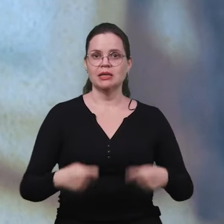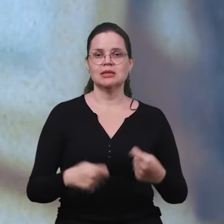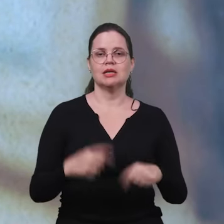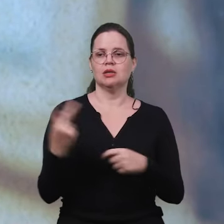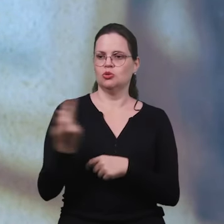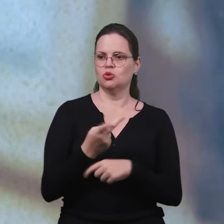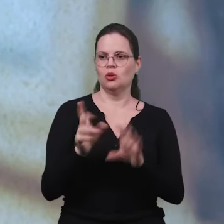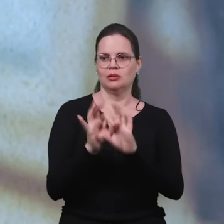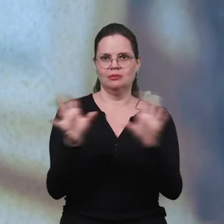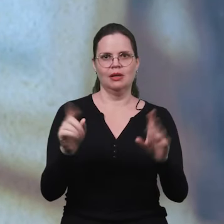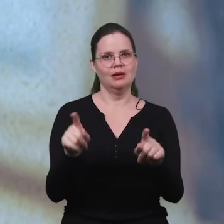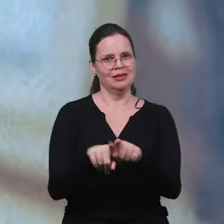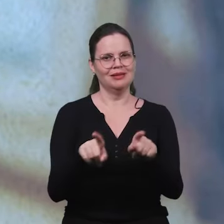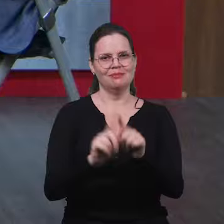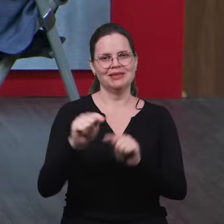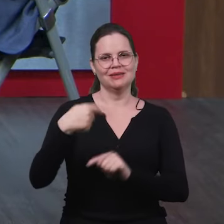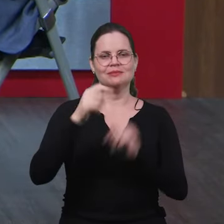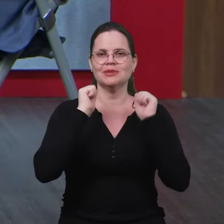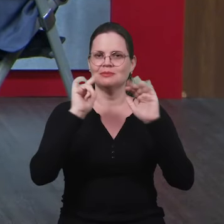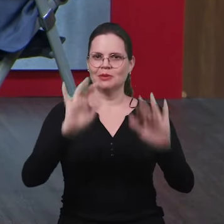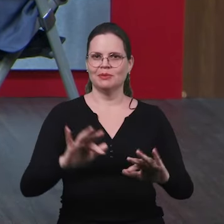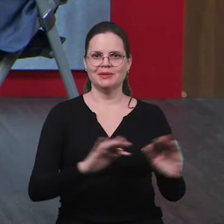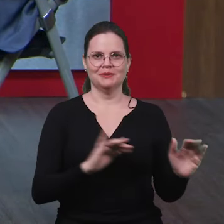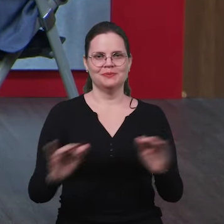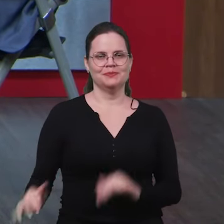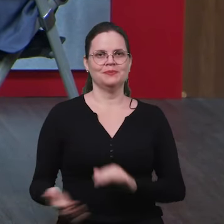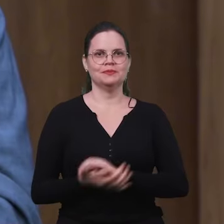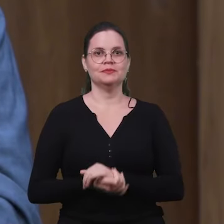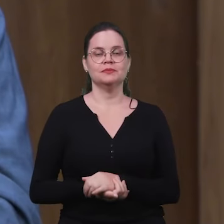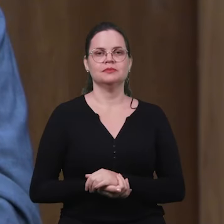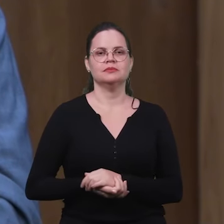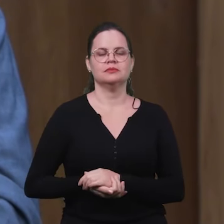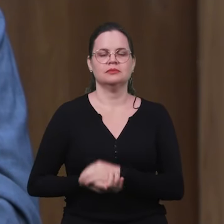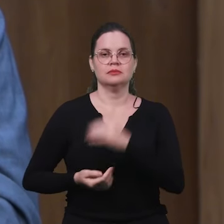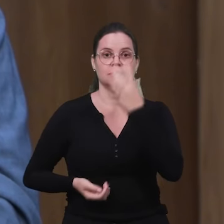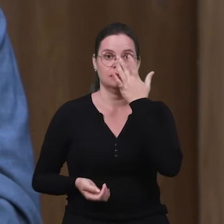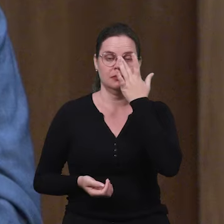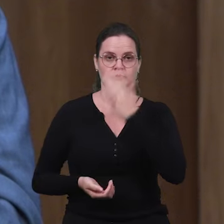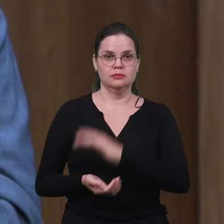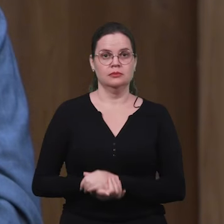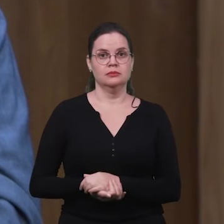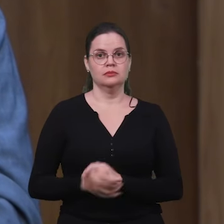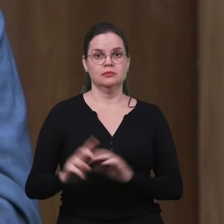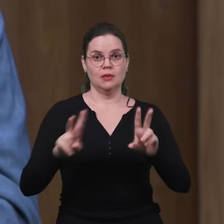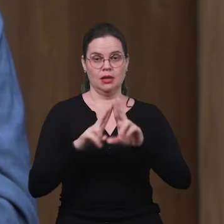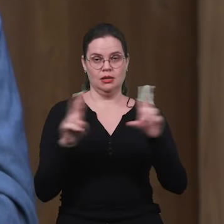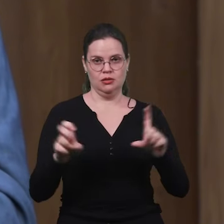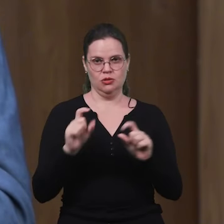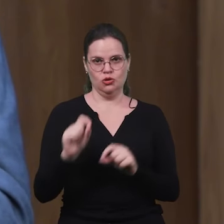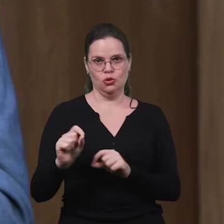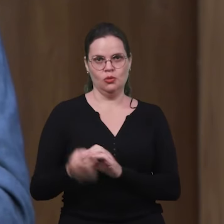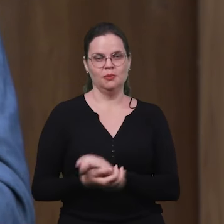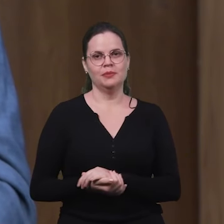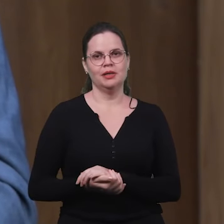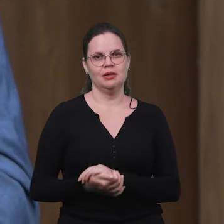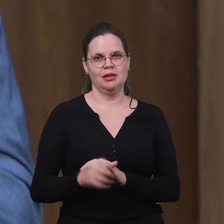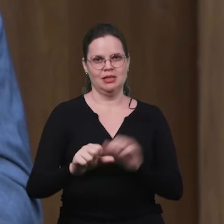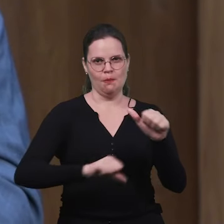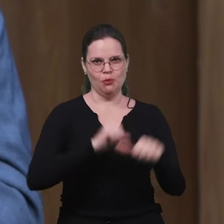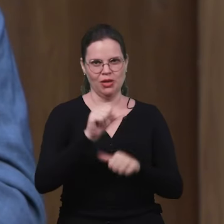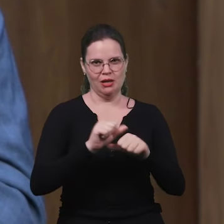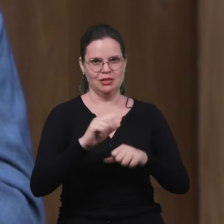Enfim, você ainda tem uma bênção. Ah, tá certo. E com relação a essas mudanças, elas passam a valer já